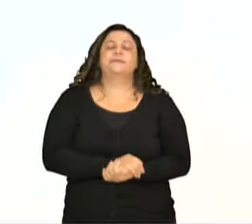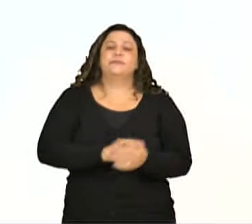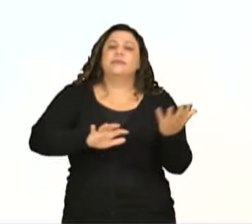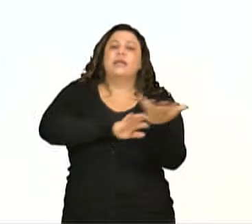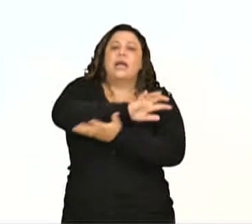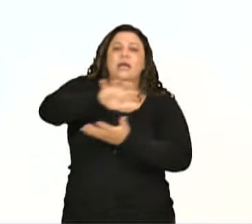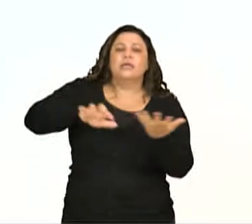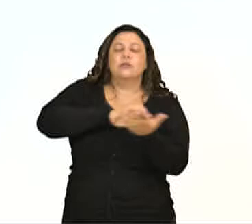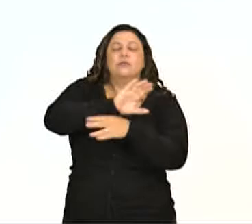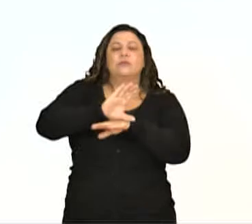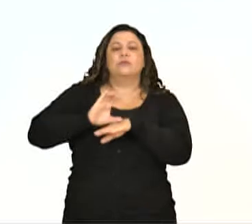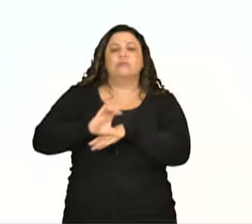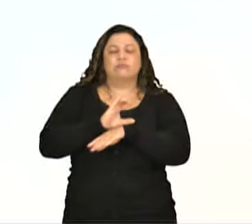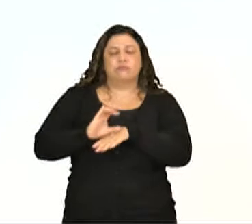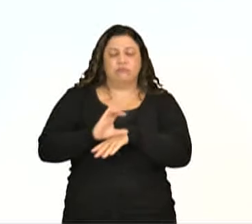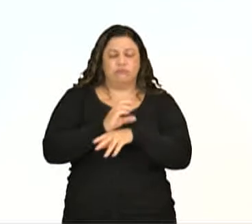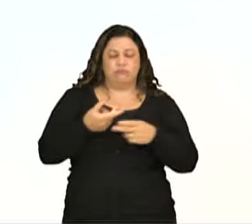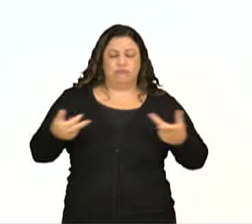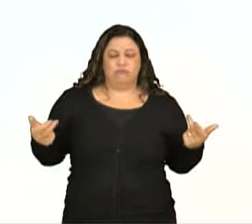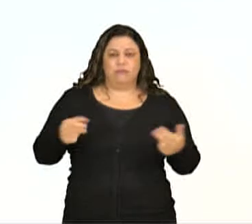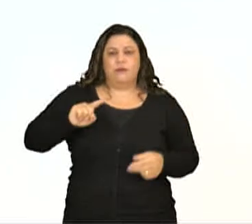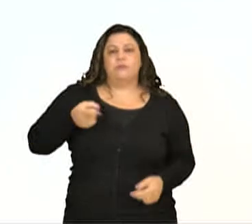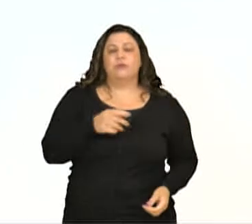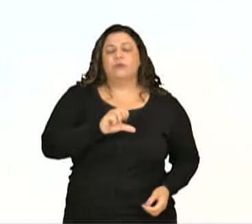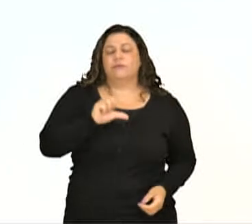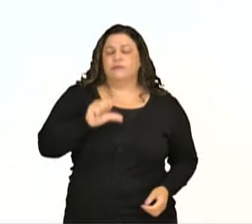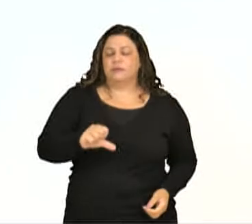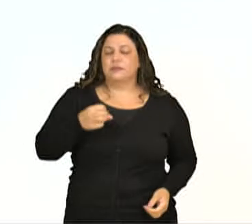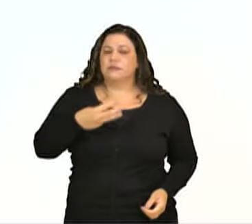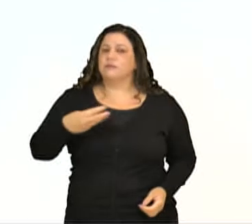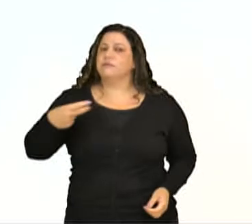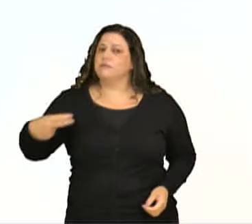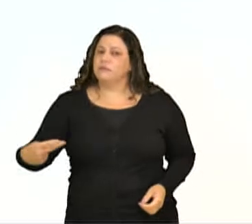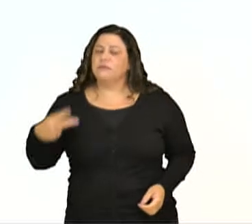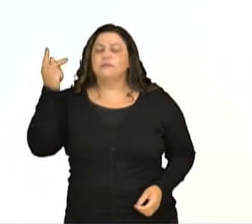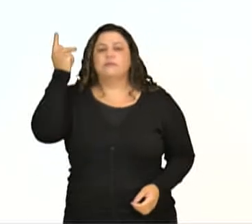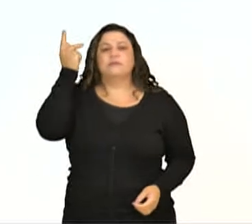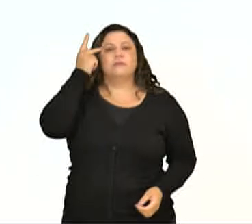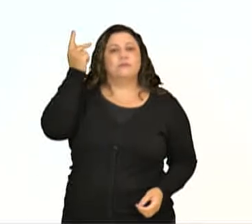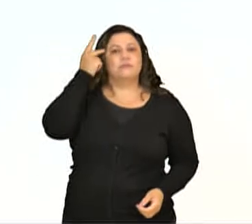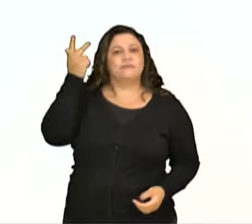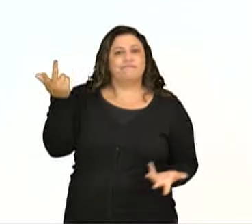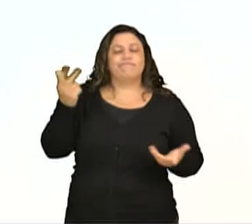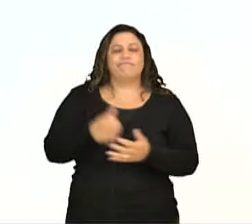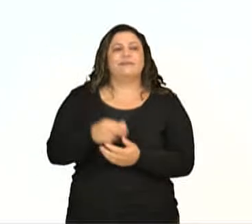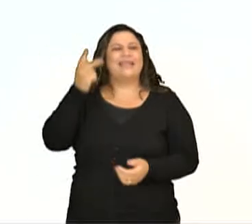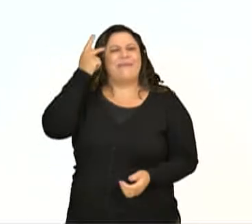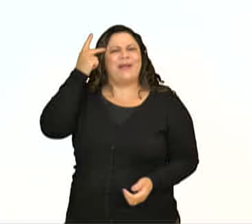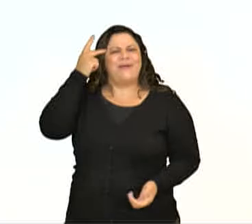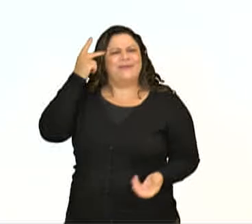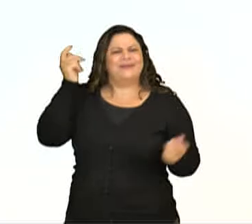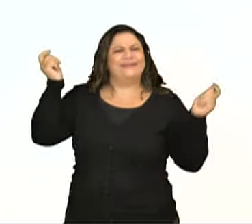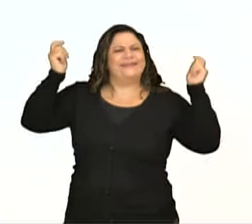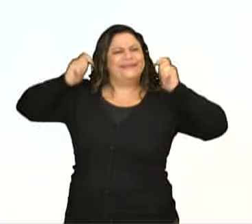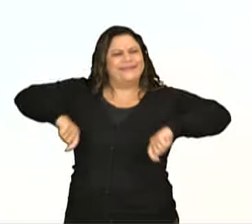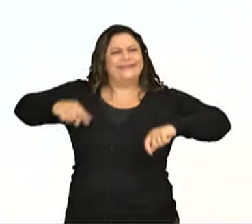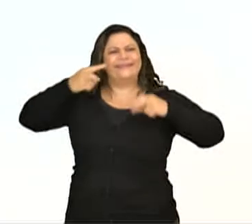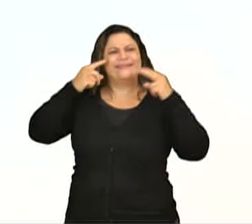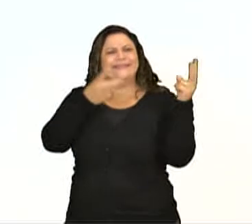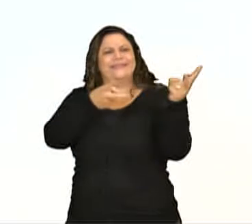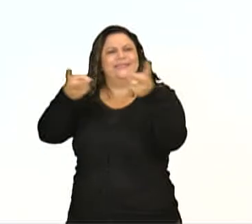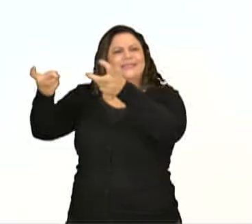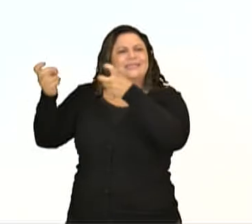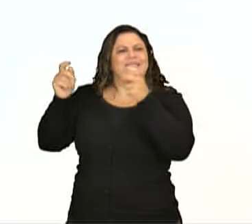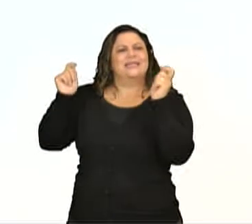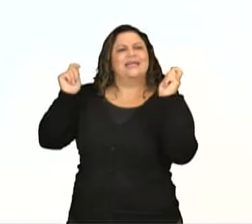Revolução Constitucionalista de 1932 de São Paulo. Paulistas às armas. Uma das